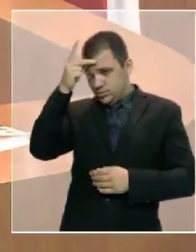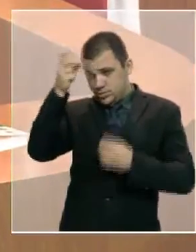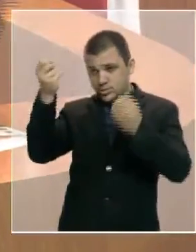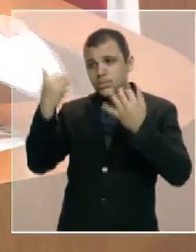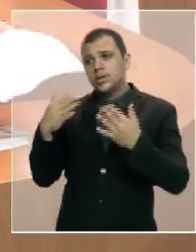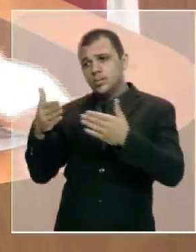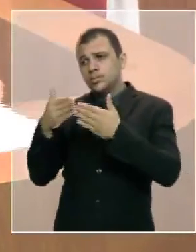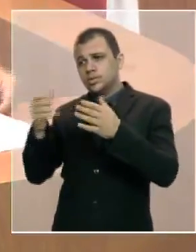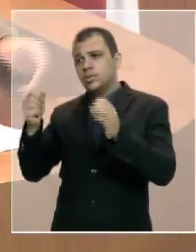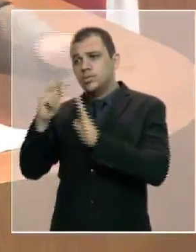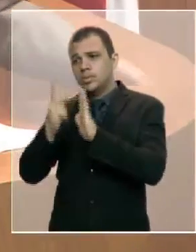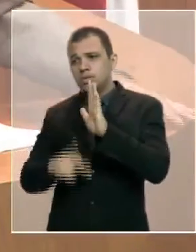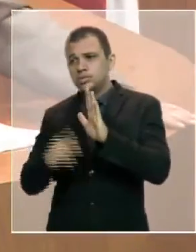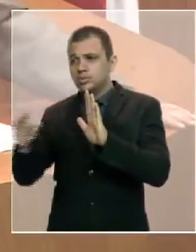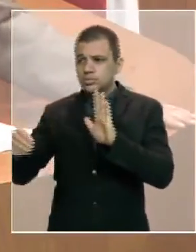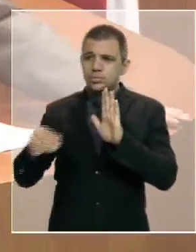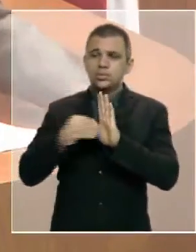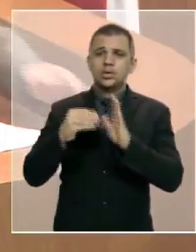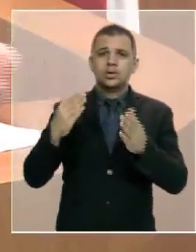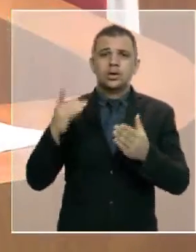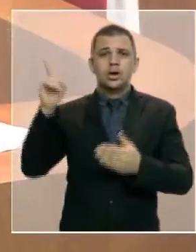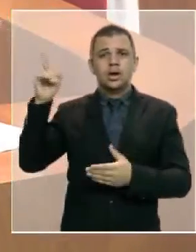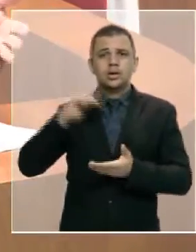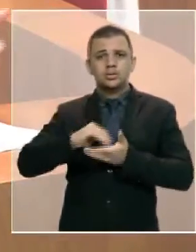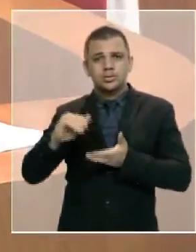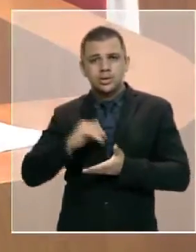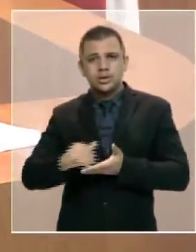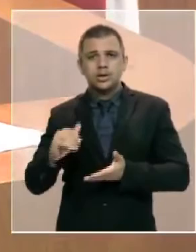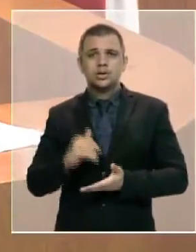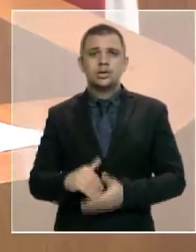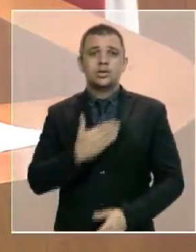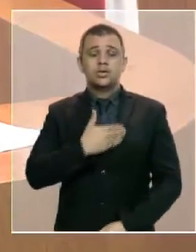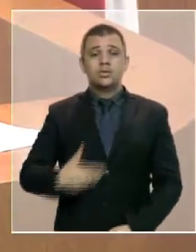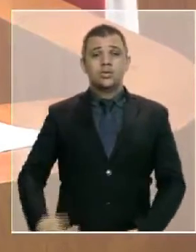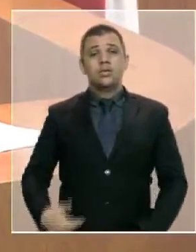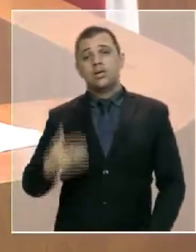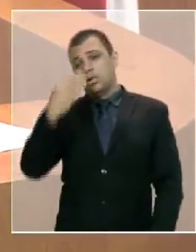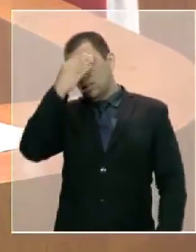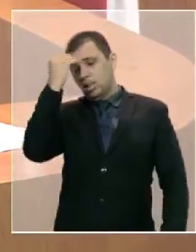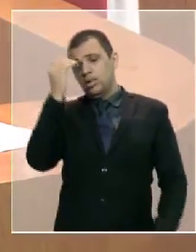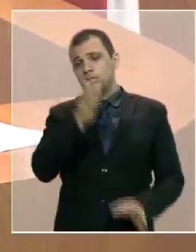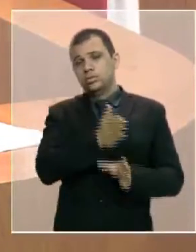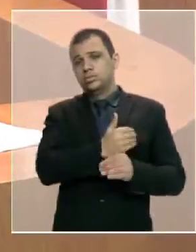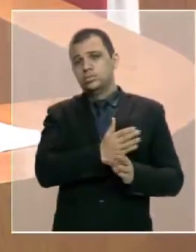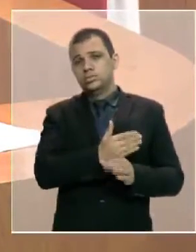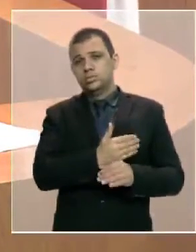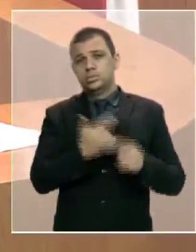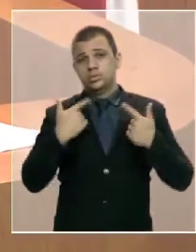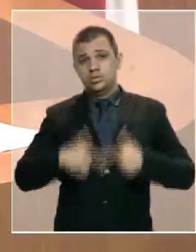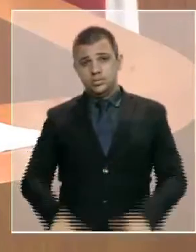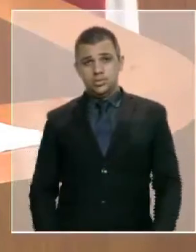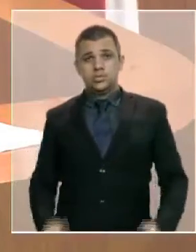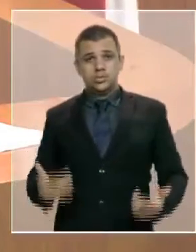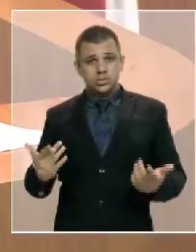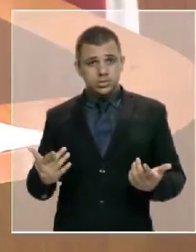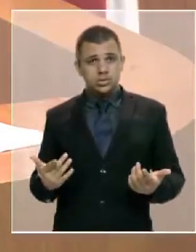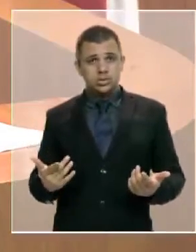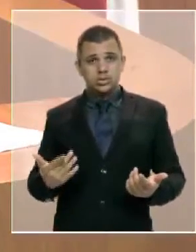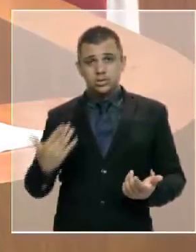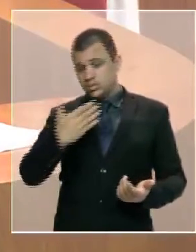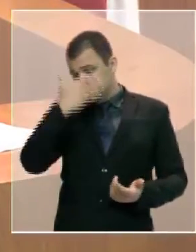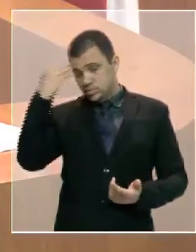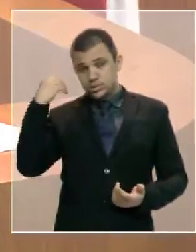dar entrada na secretaria e o governador esquecer a impessoalidade, o governador esquecer